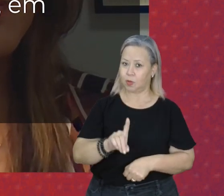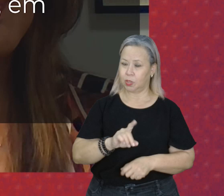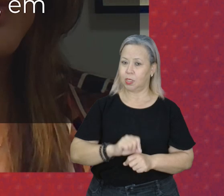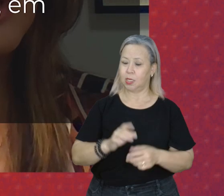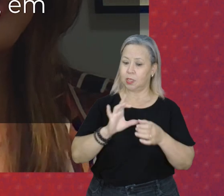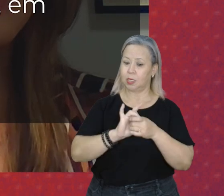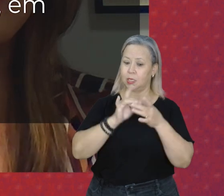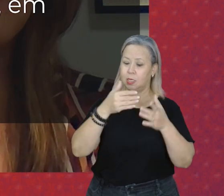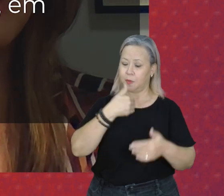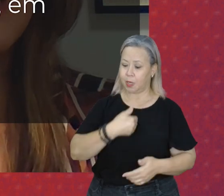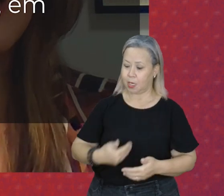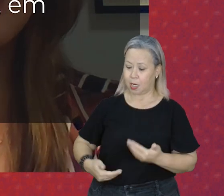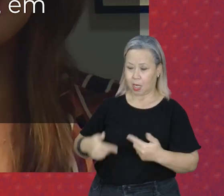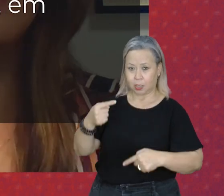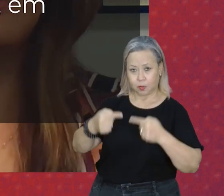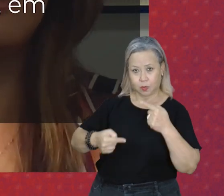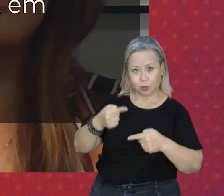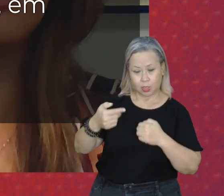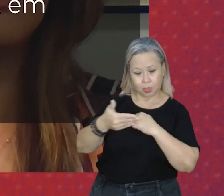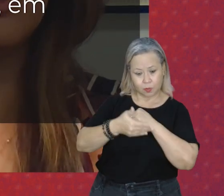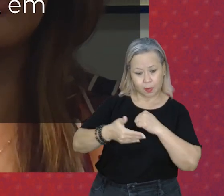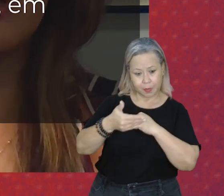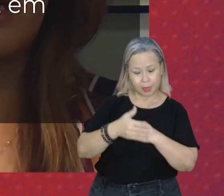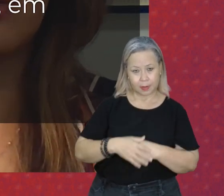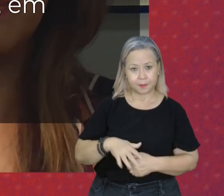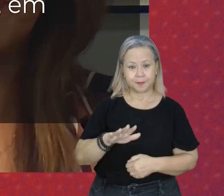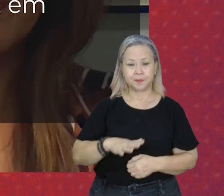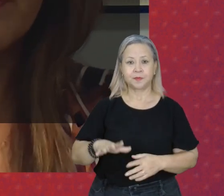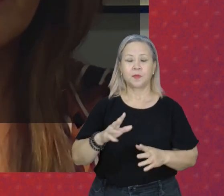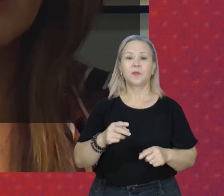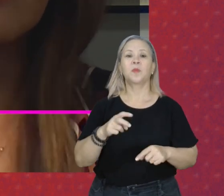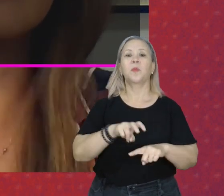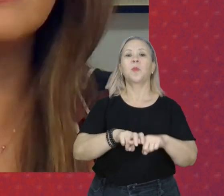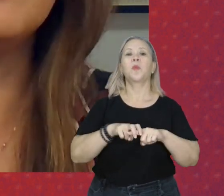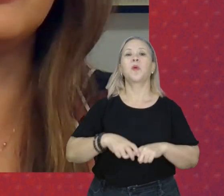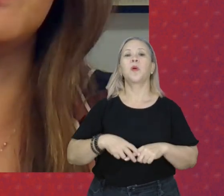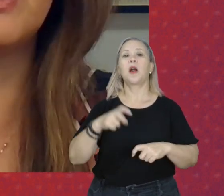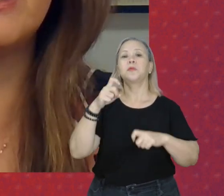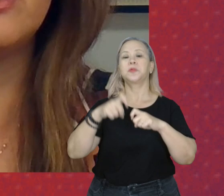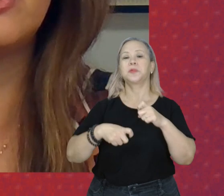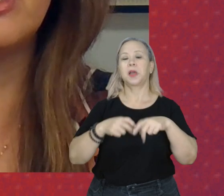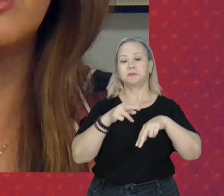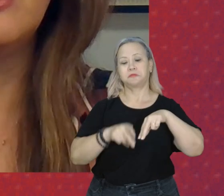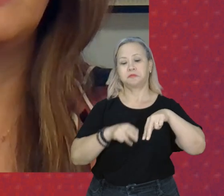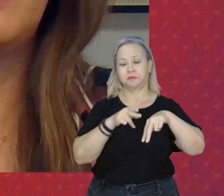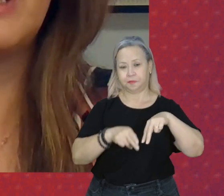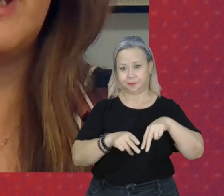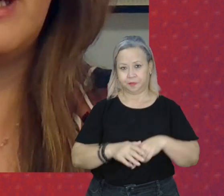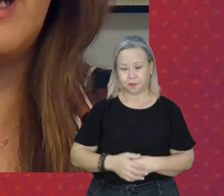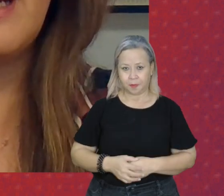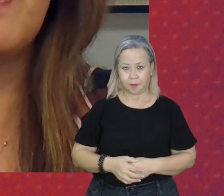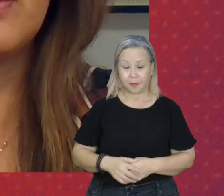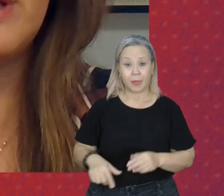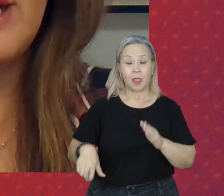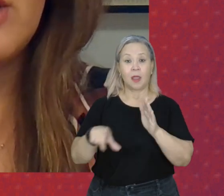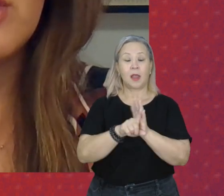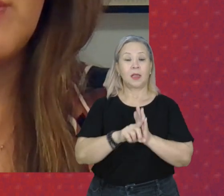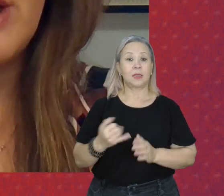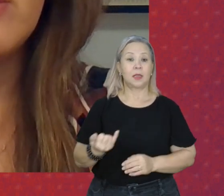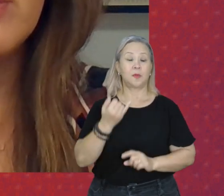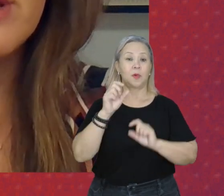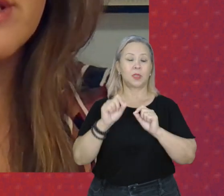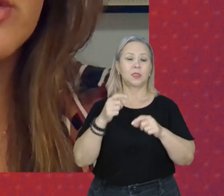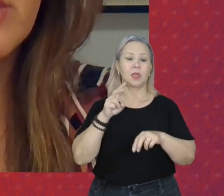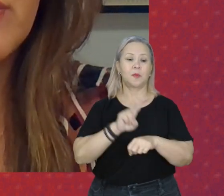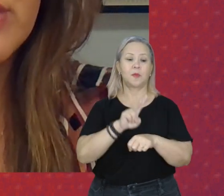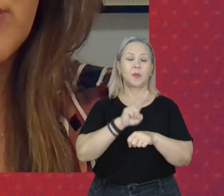liberdades políticas fundamentais em virtude do sexo. Então, essa lei é muito importante porque ela protege a